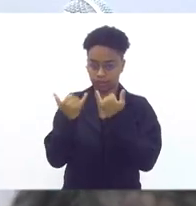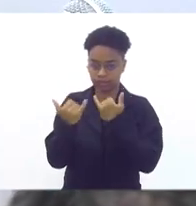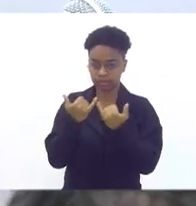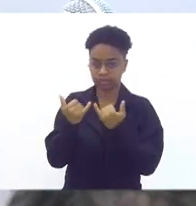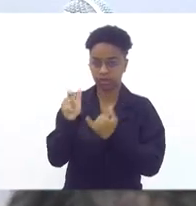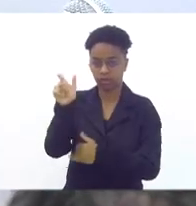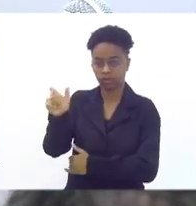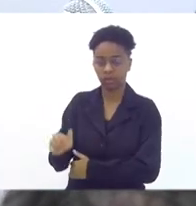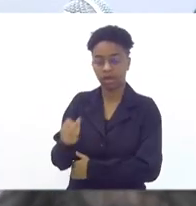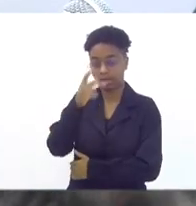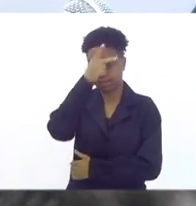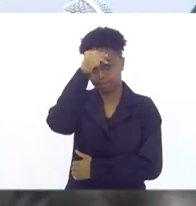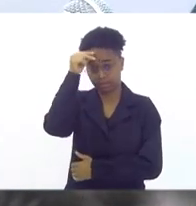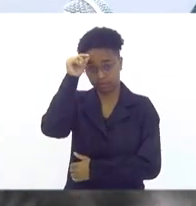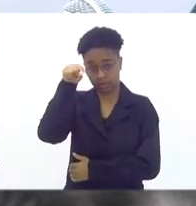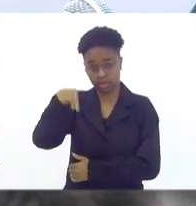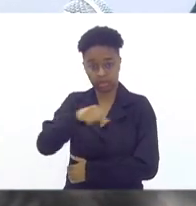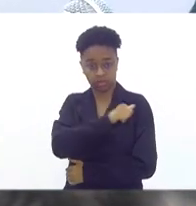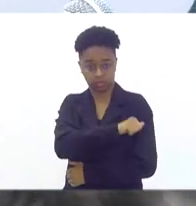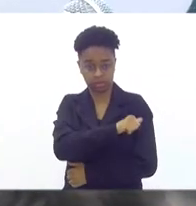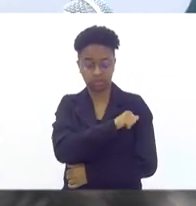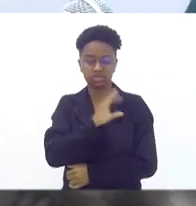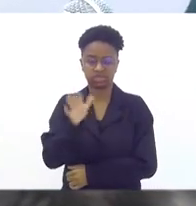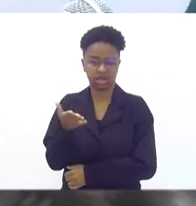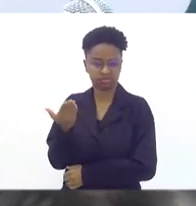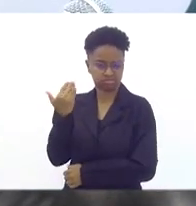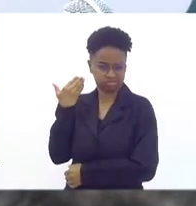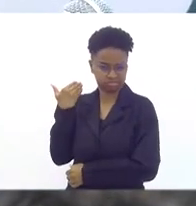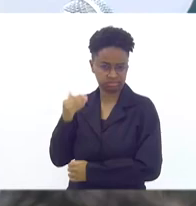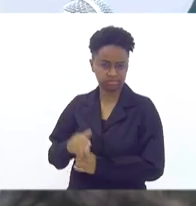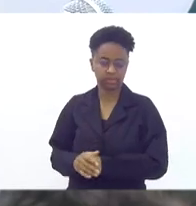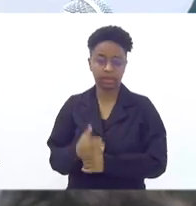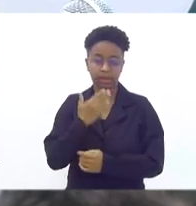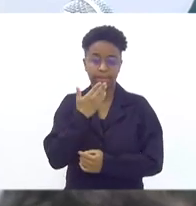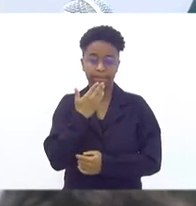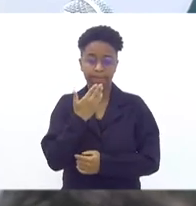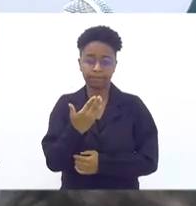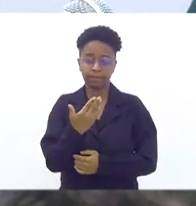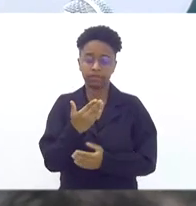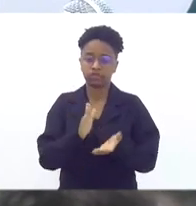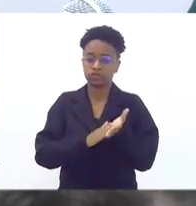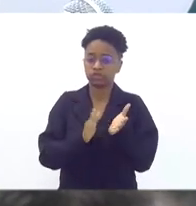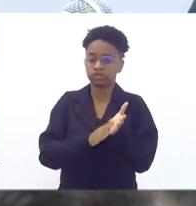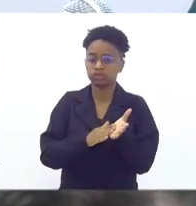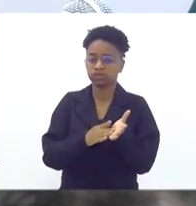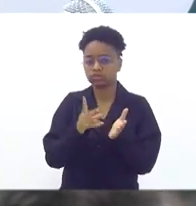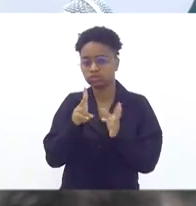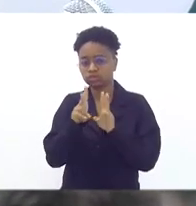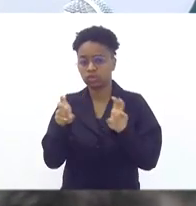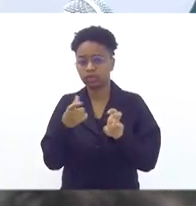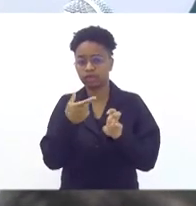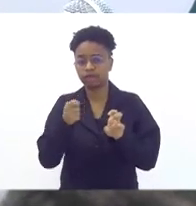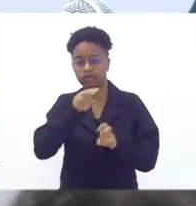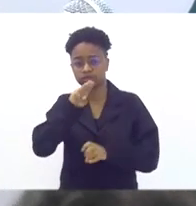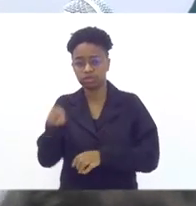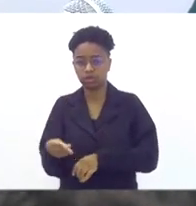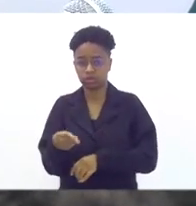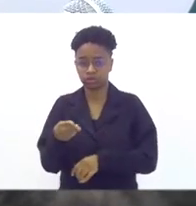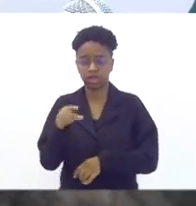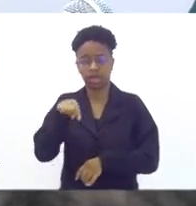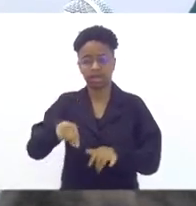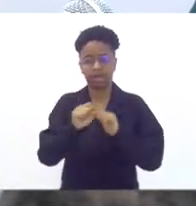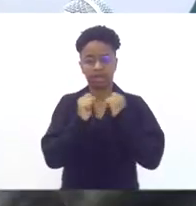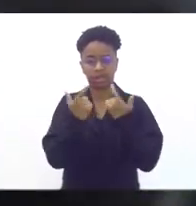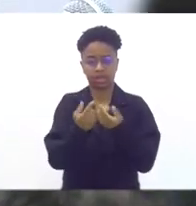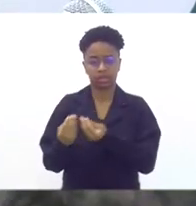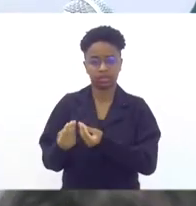para a prefeitura do Rio algum tempo cobrando sobre aqueles 20 milhões que a assembleia enviou só